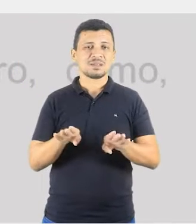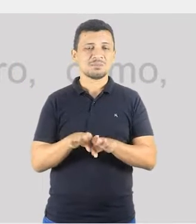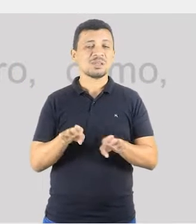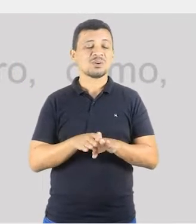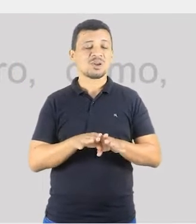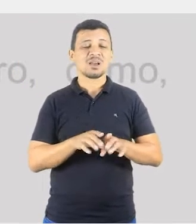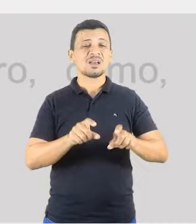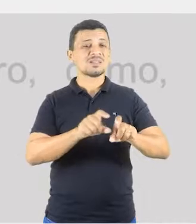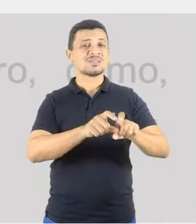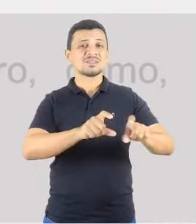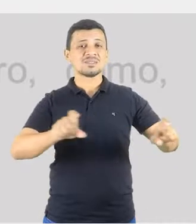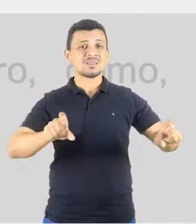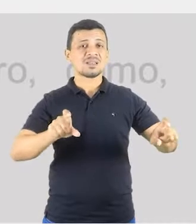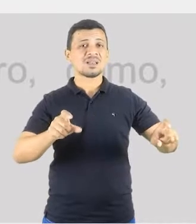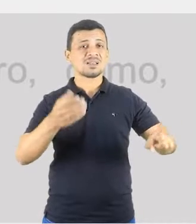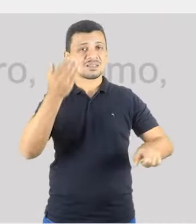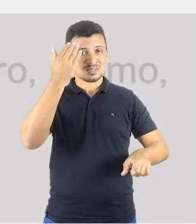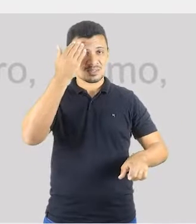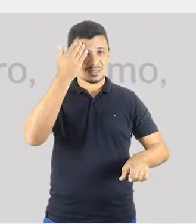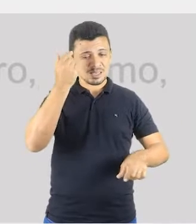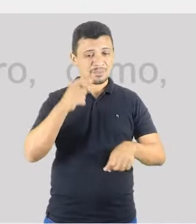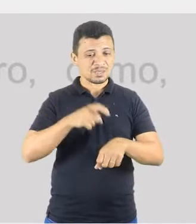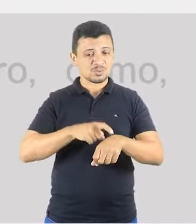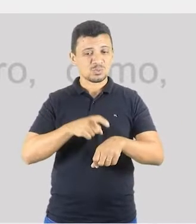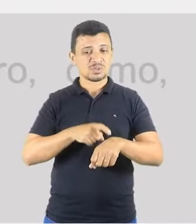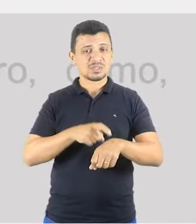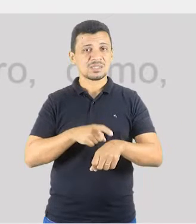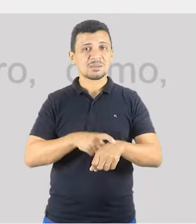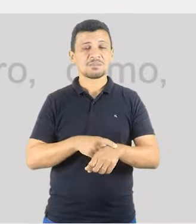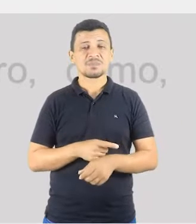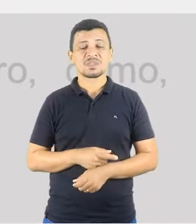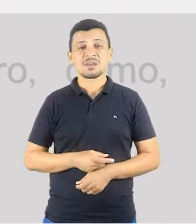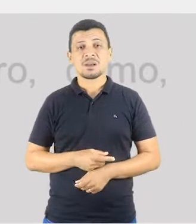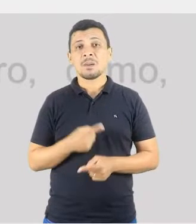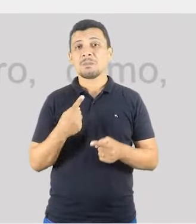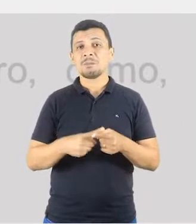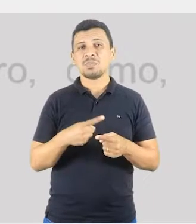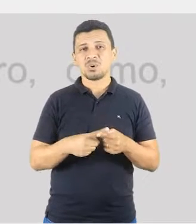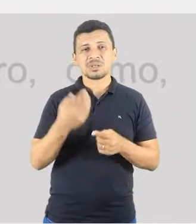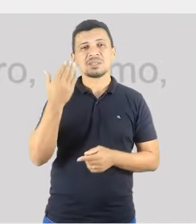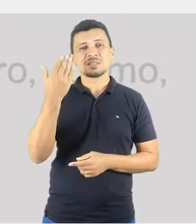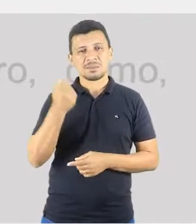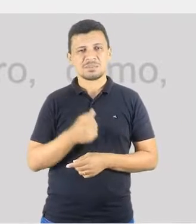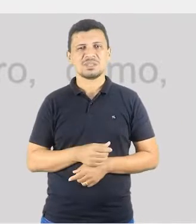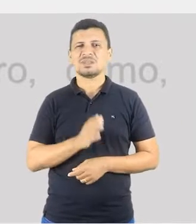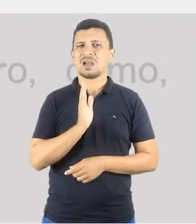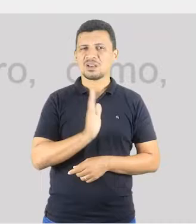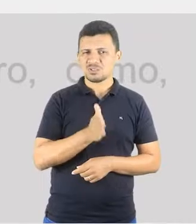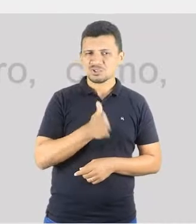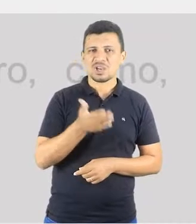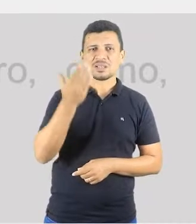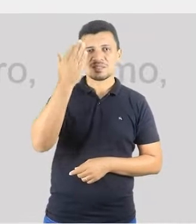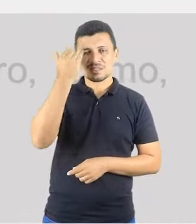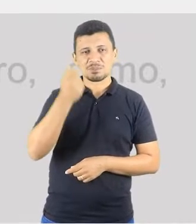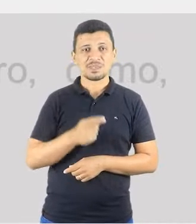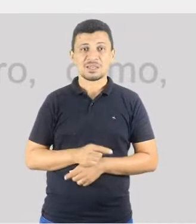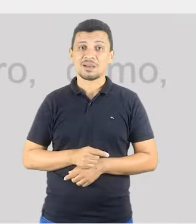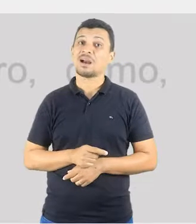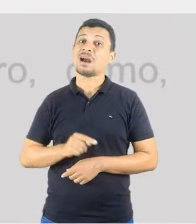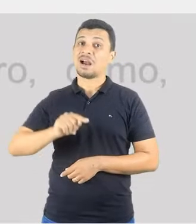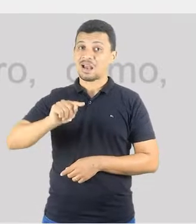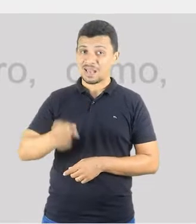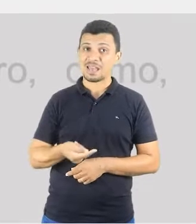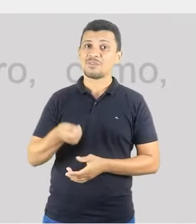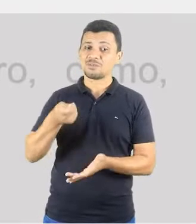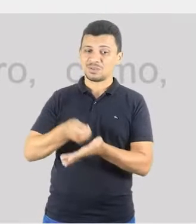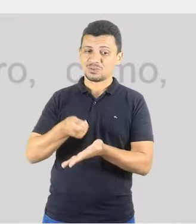que o tempo era precioso, certo? Seria equivalente assim, porque sabia, já que sabia, aí a vírgula ali seria obrigatória,